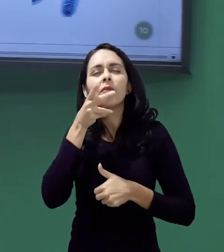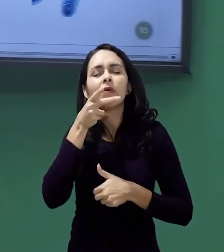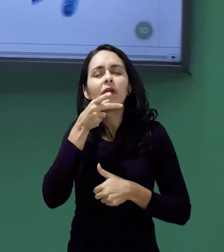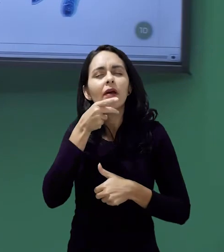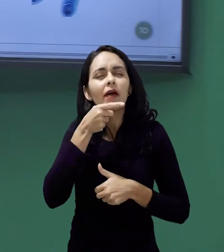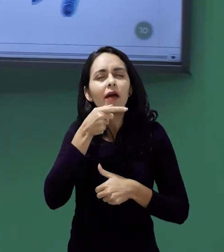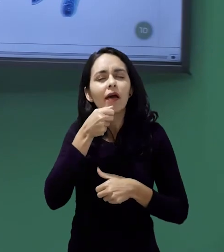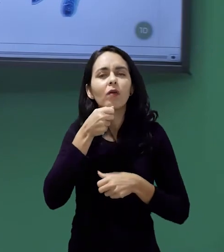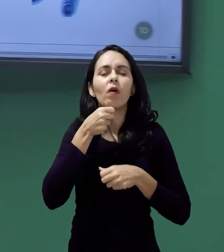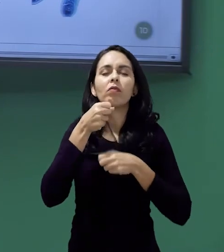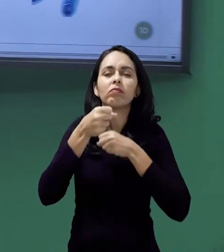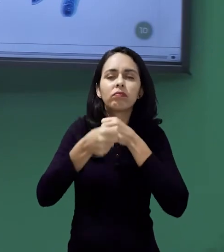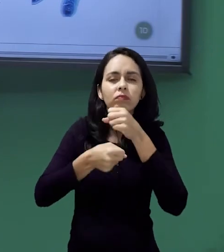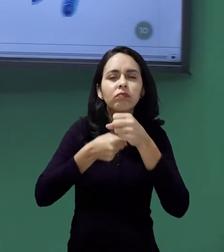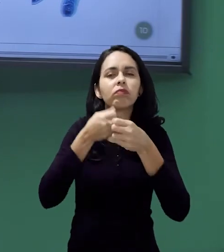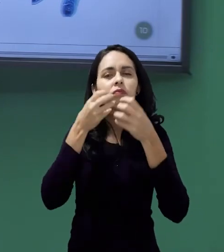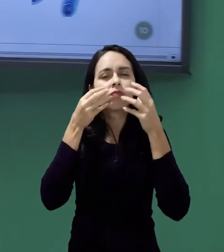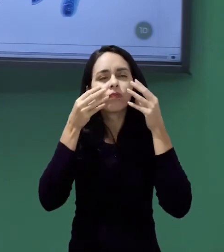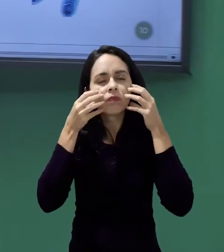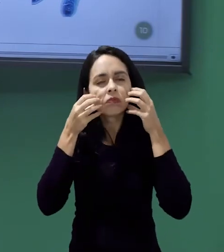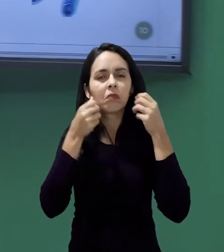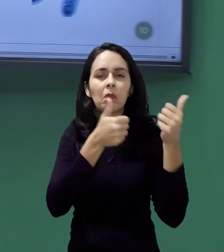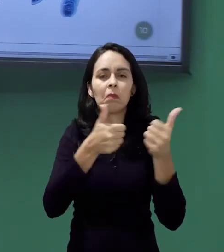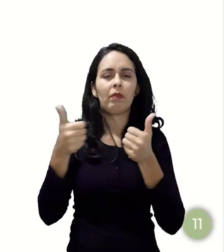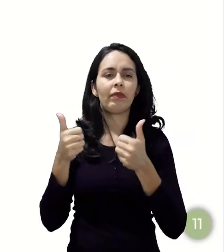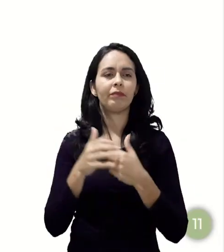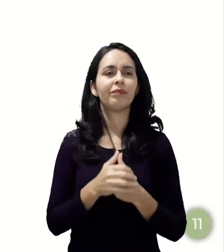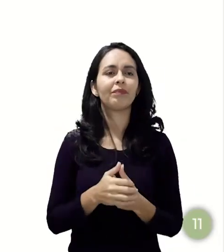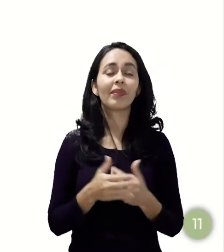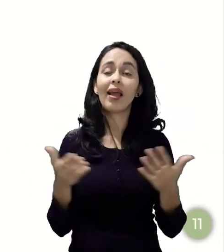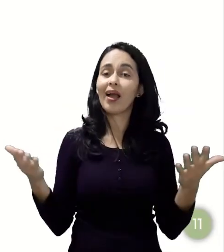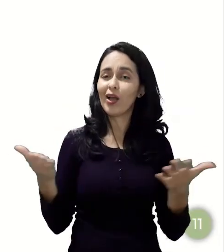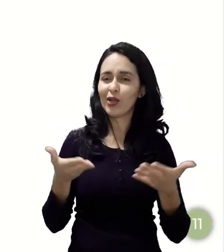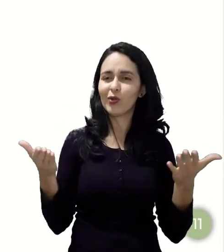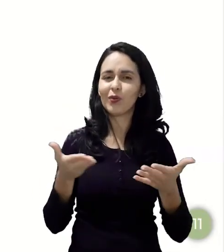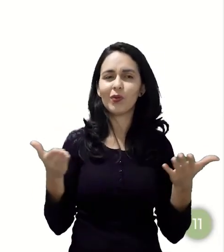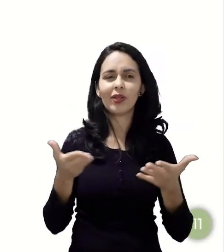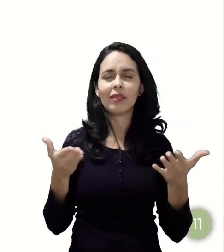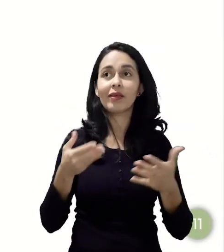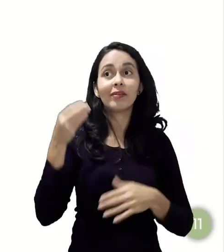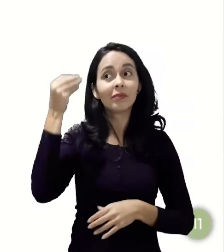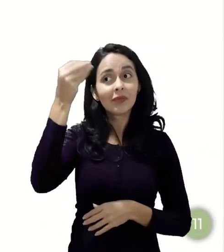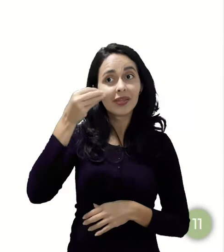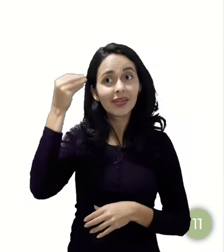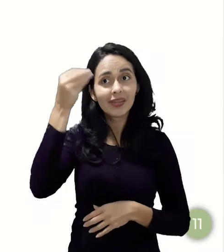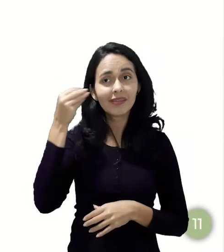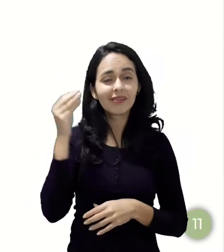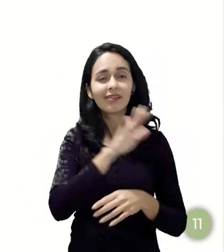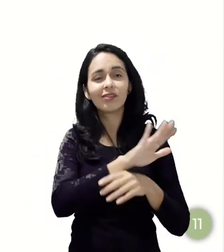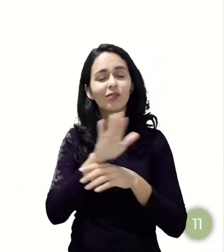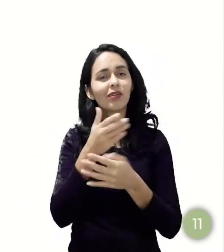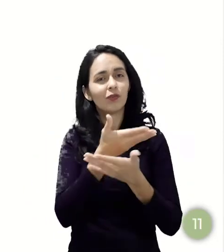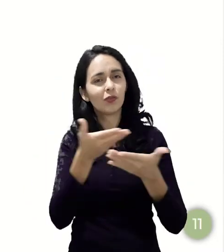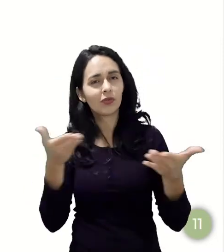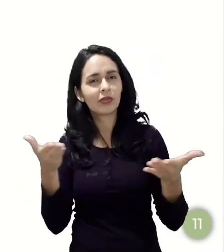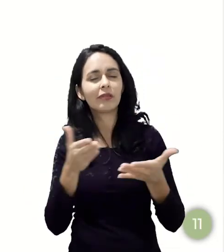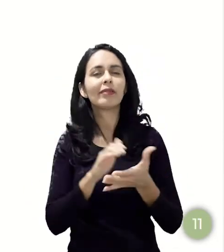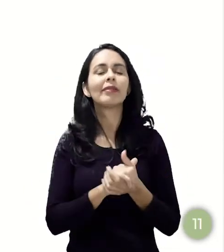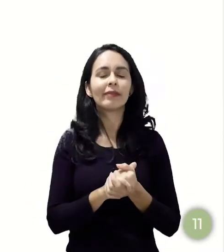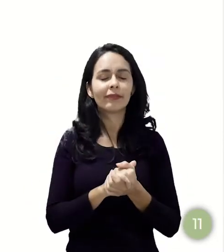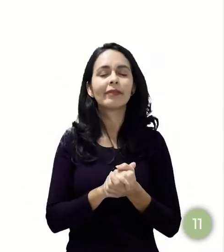consequentemente eu ter um envelhecimento mais saudável e agora vamos fazer uma experiência